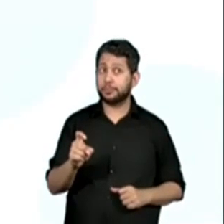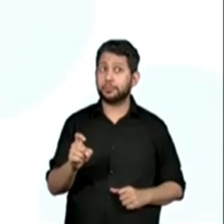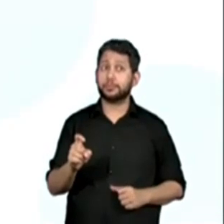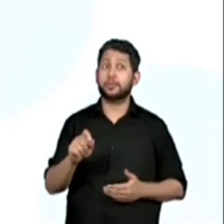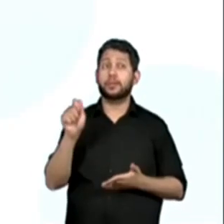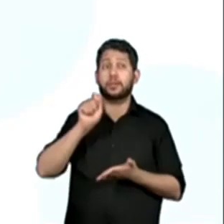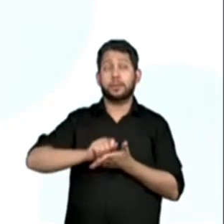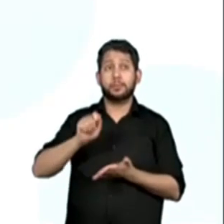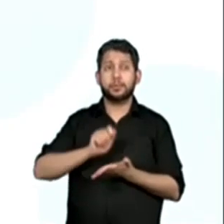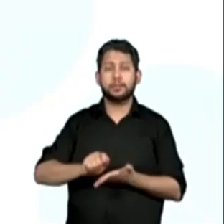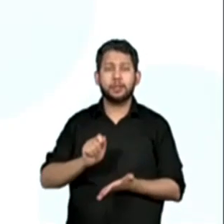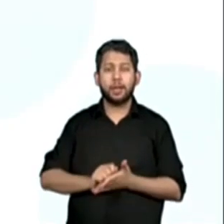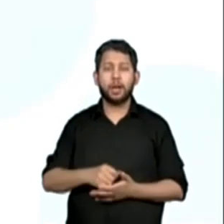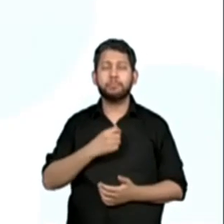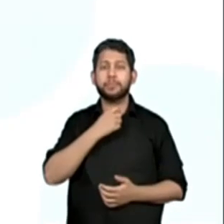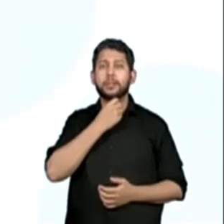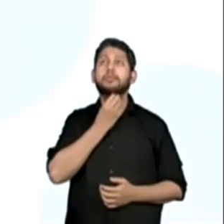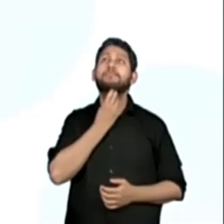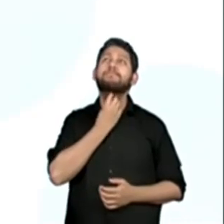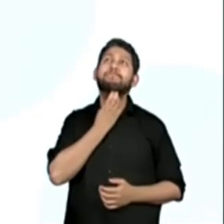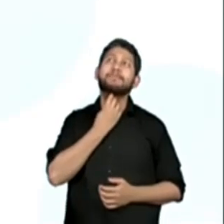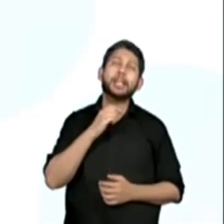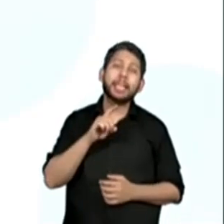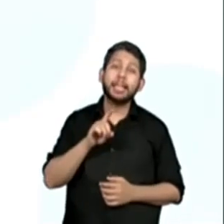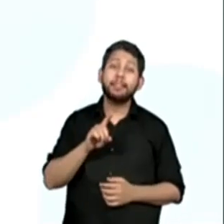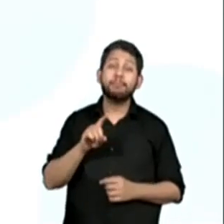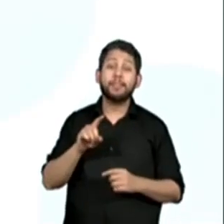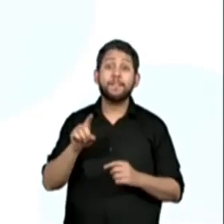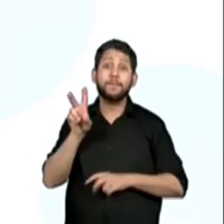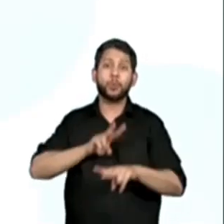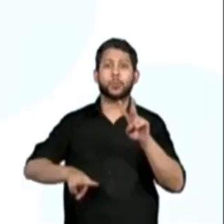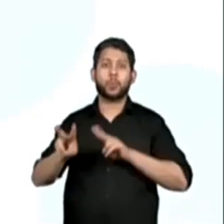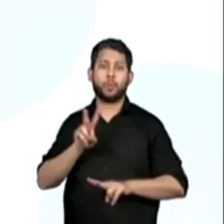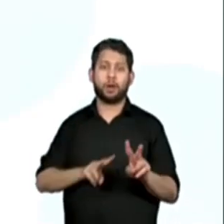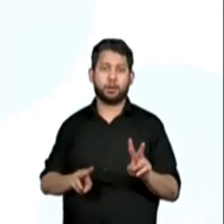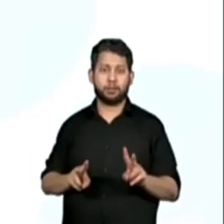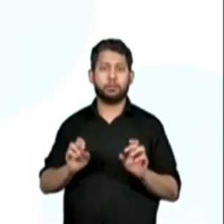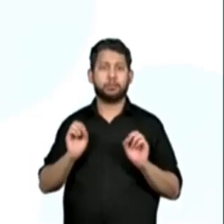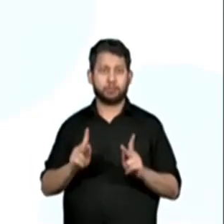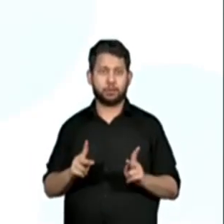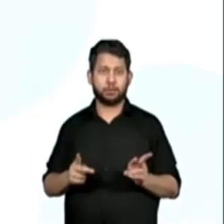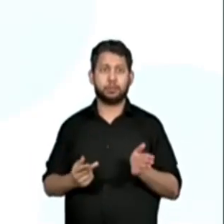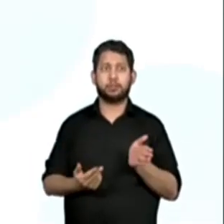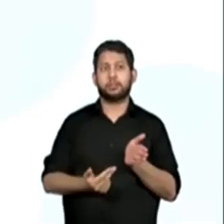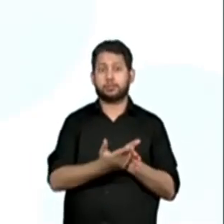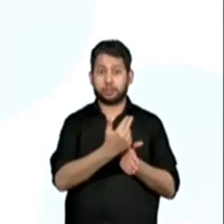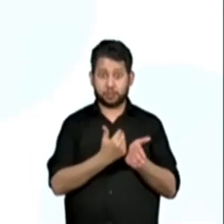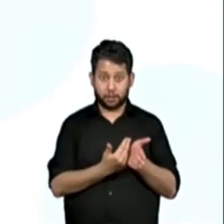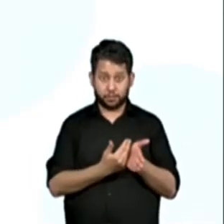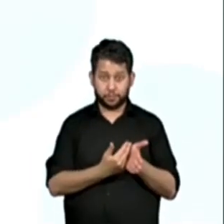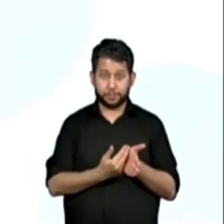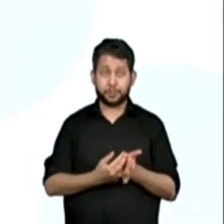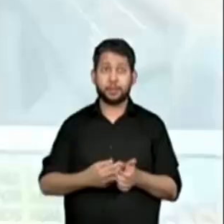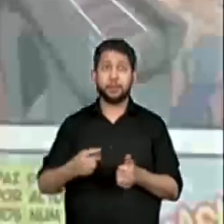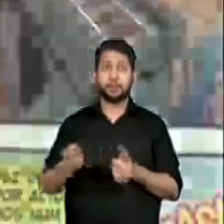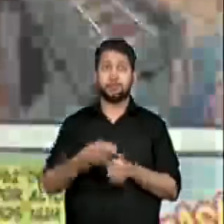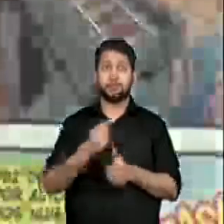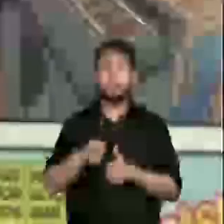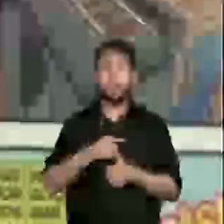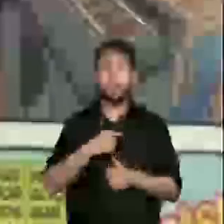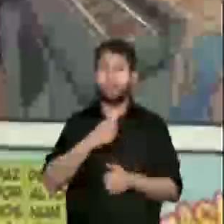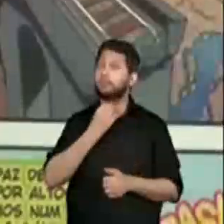vamos marcar o que é não verbal. Então, os desenhos, tá? Vou começar pelo primeiro